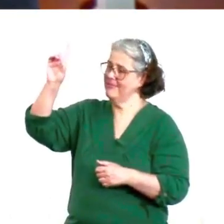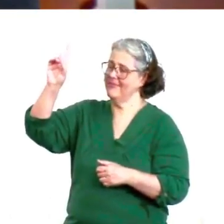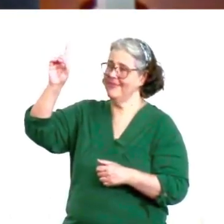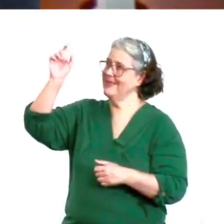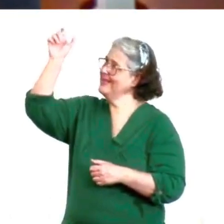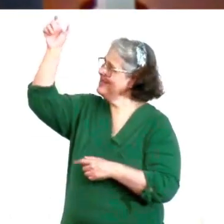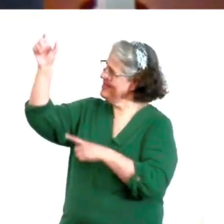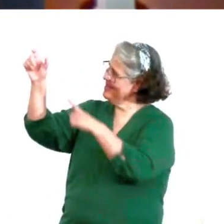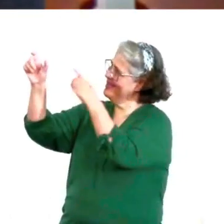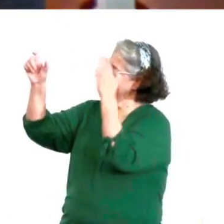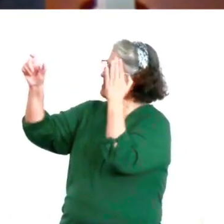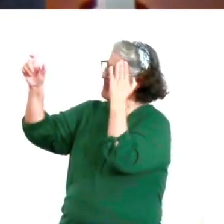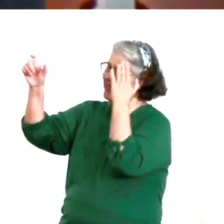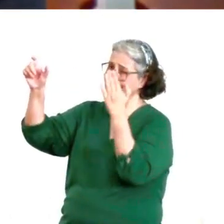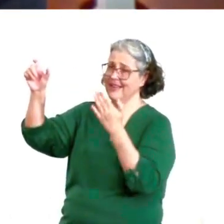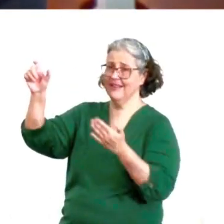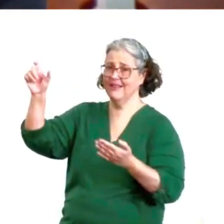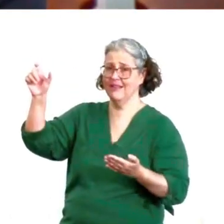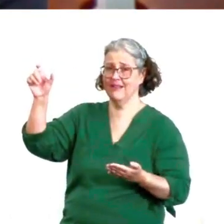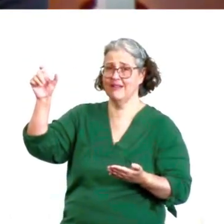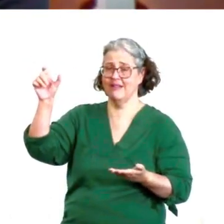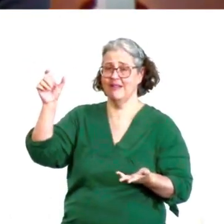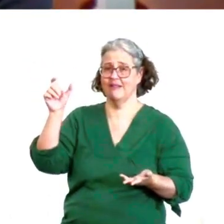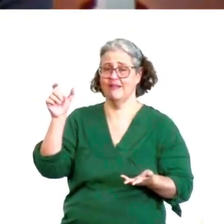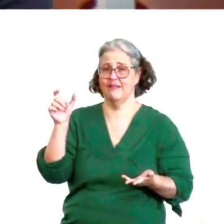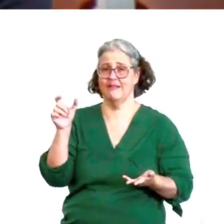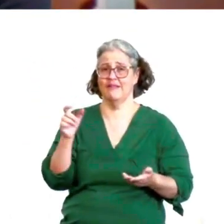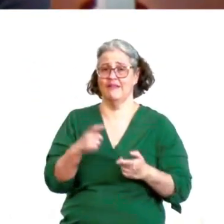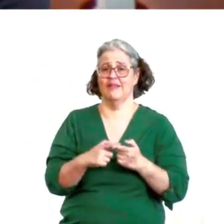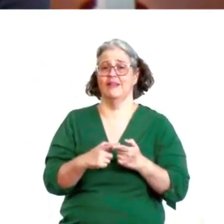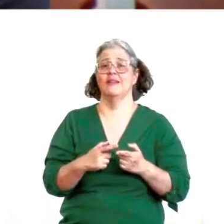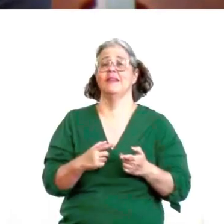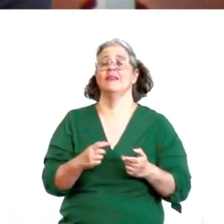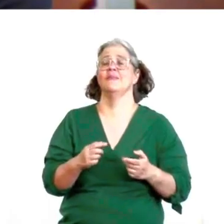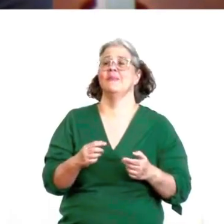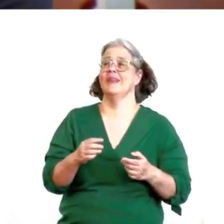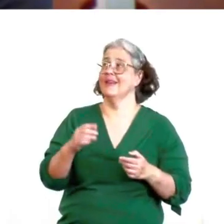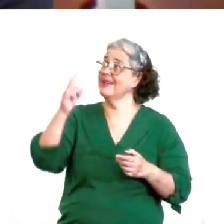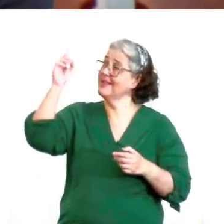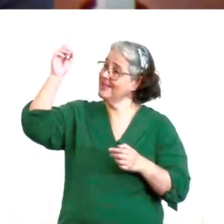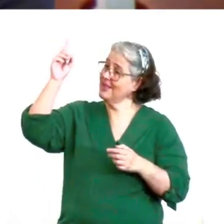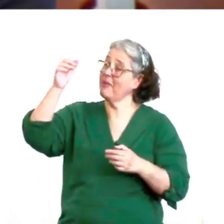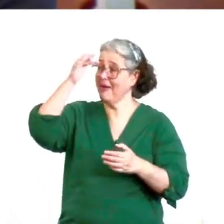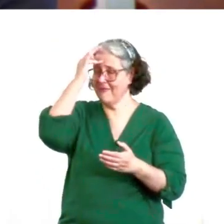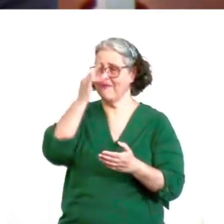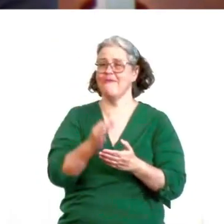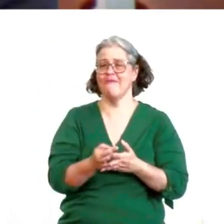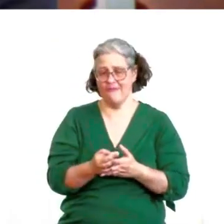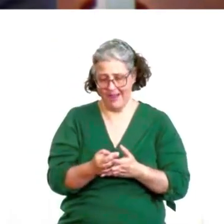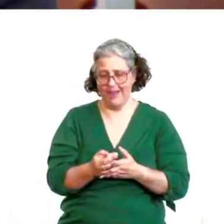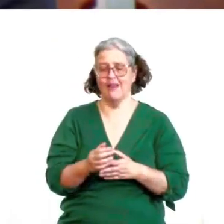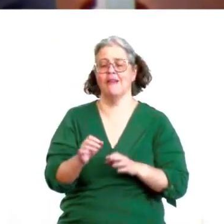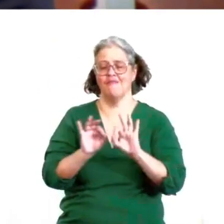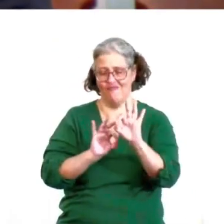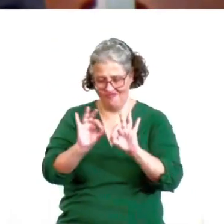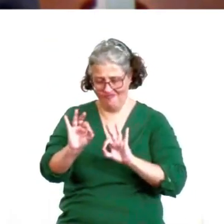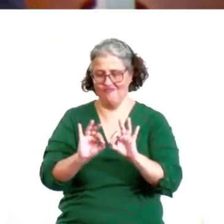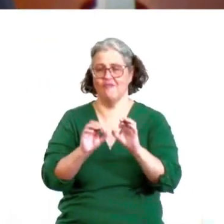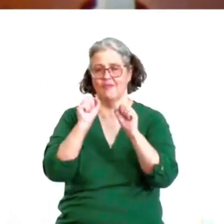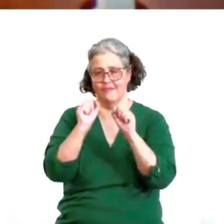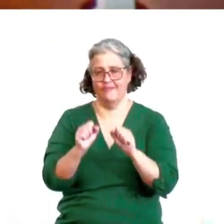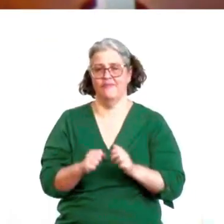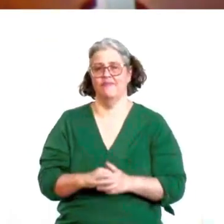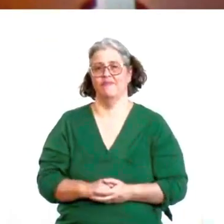é, para então ter uma fé operante como essa. Por isso o verso 4 diz para